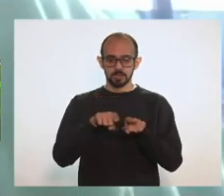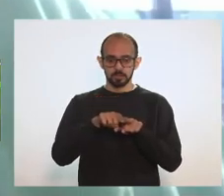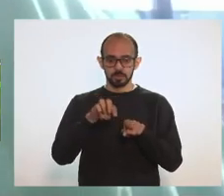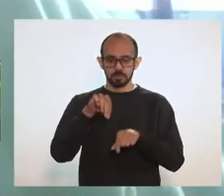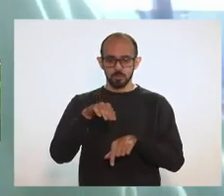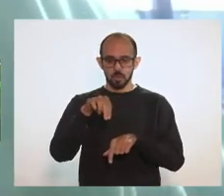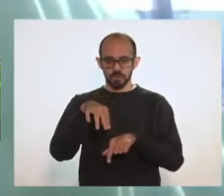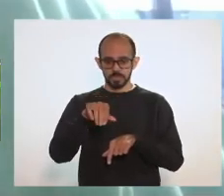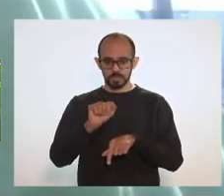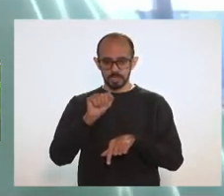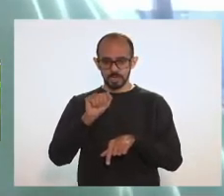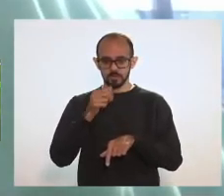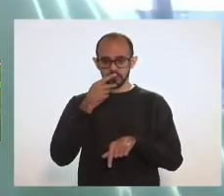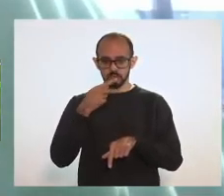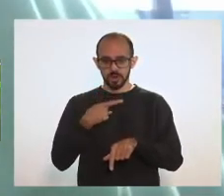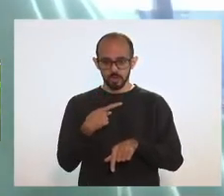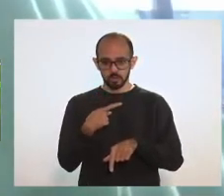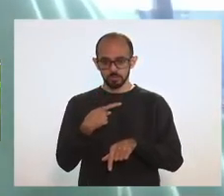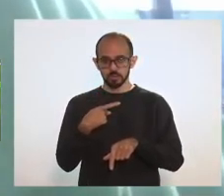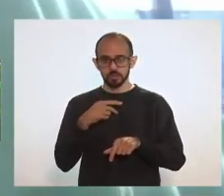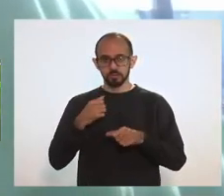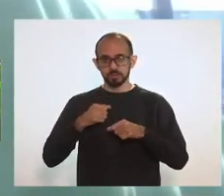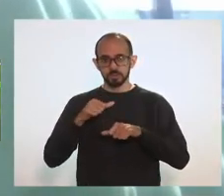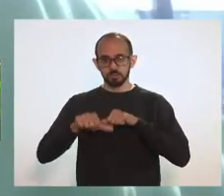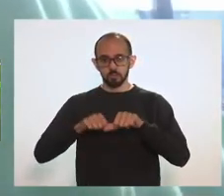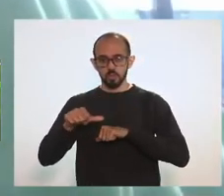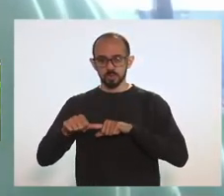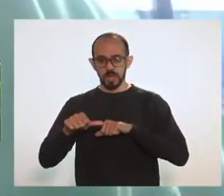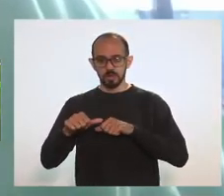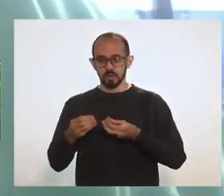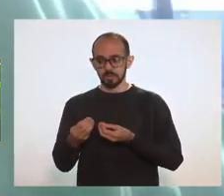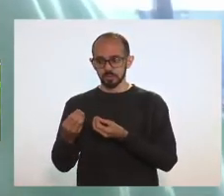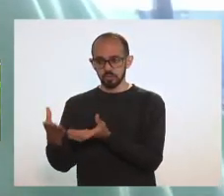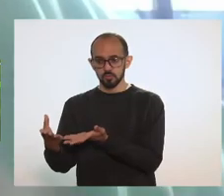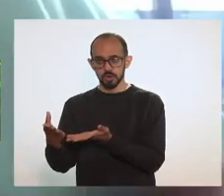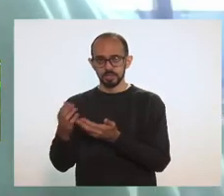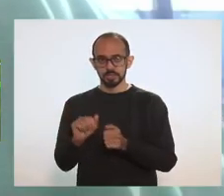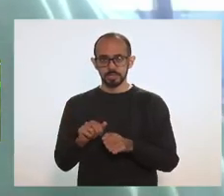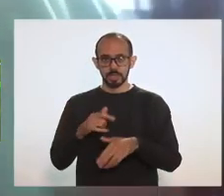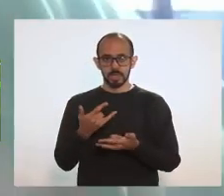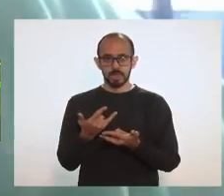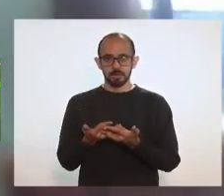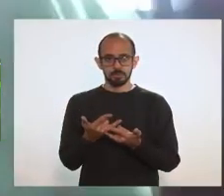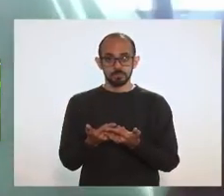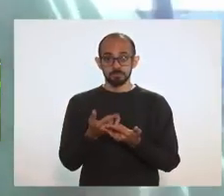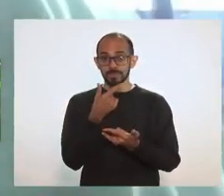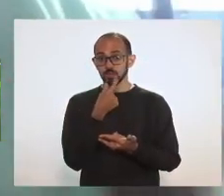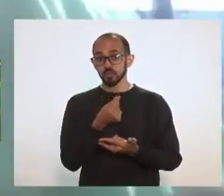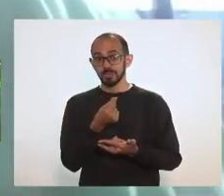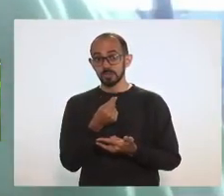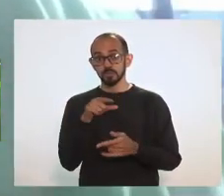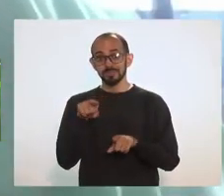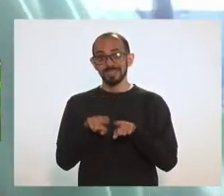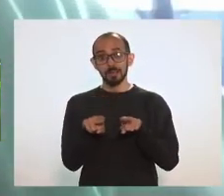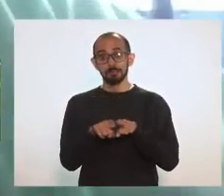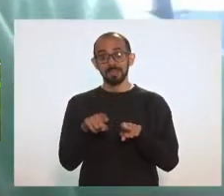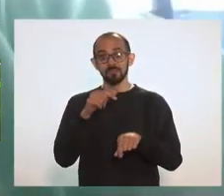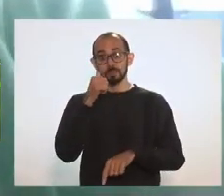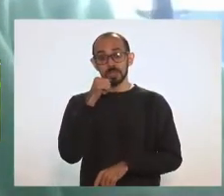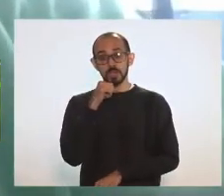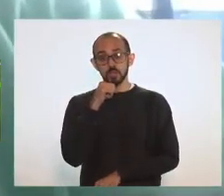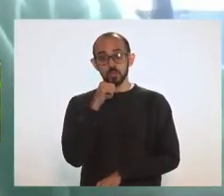a fornecerem gratuitamente 3 preservativos. Virou lei. Aí depois as mulheres,